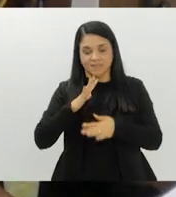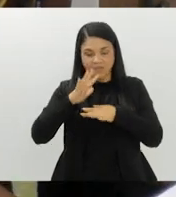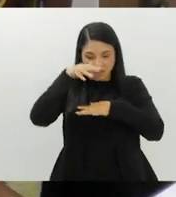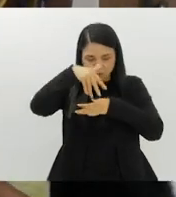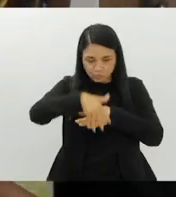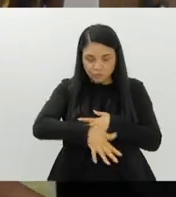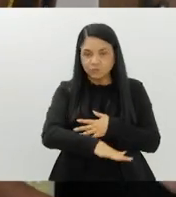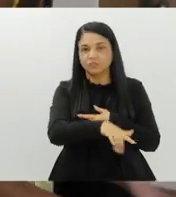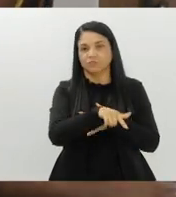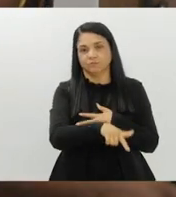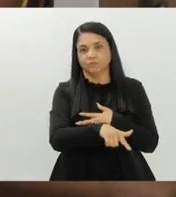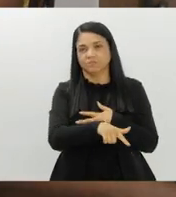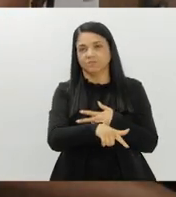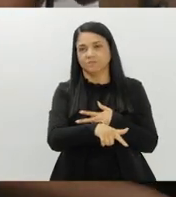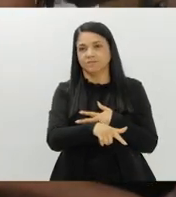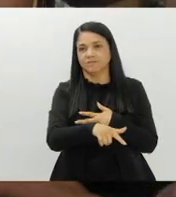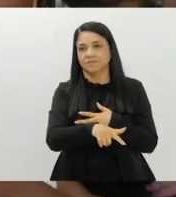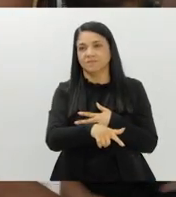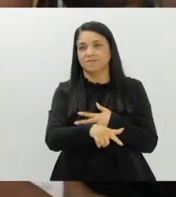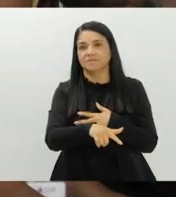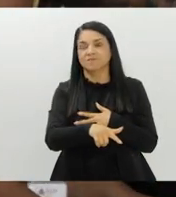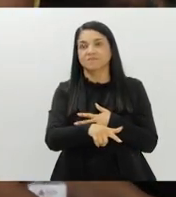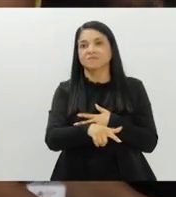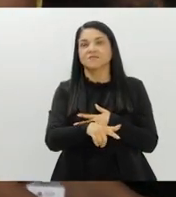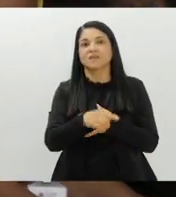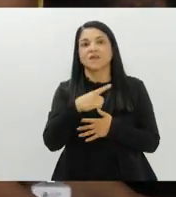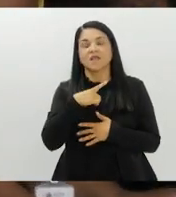cachoeira, por apenas